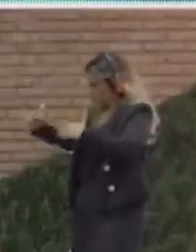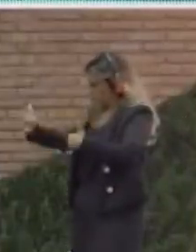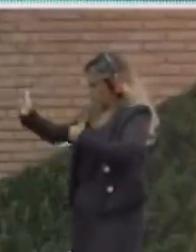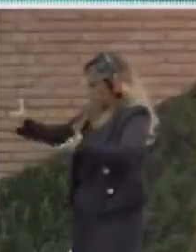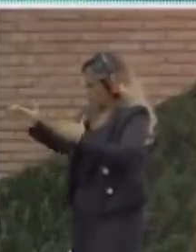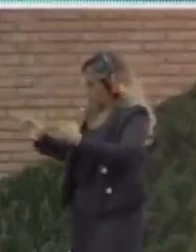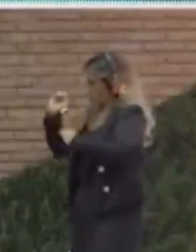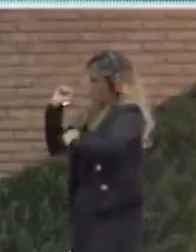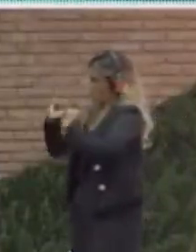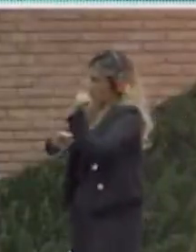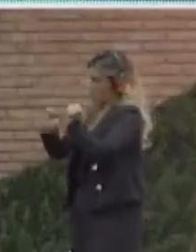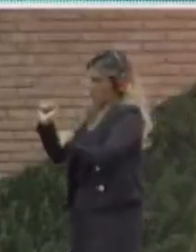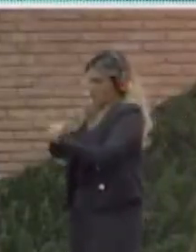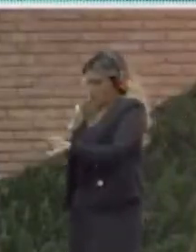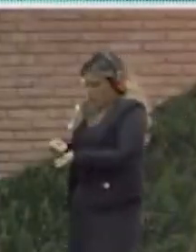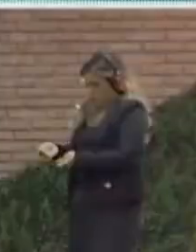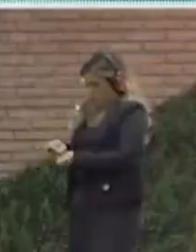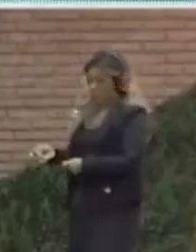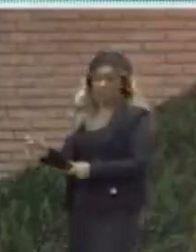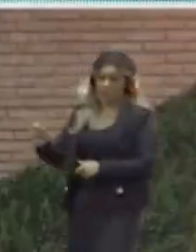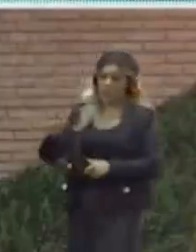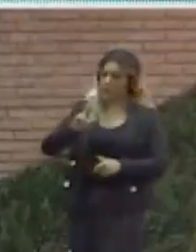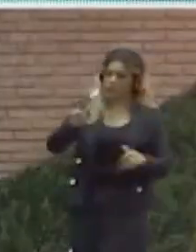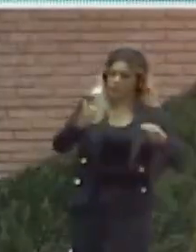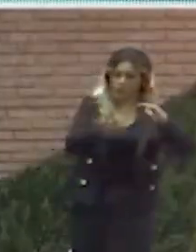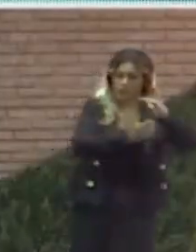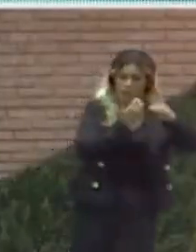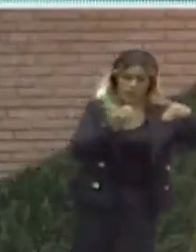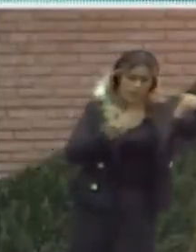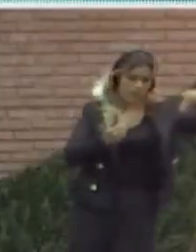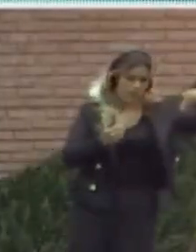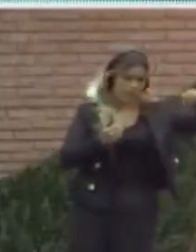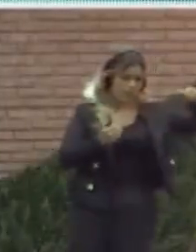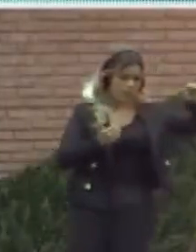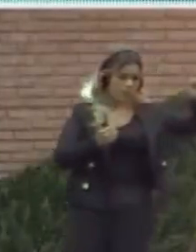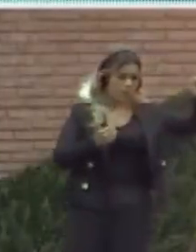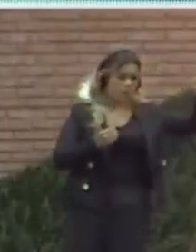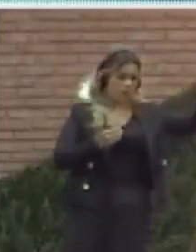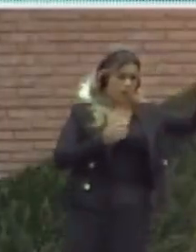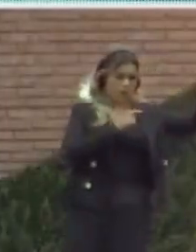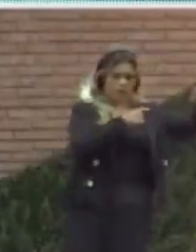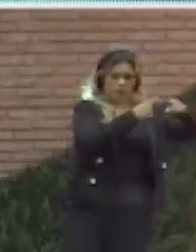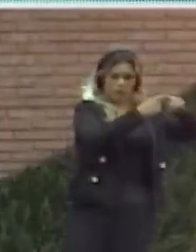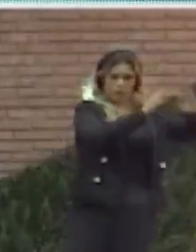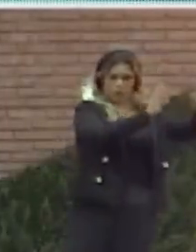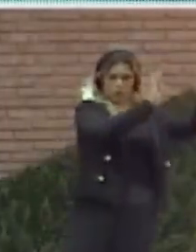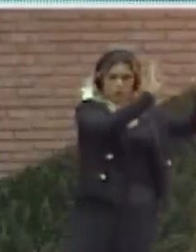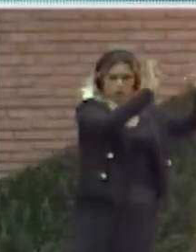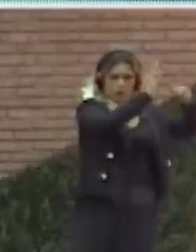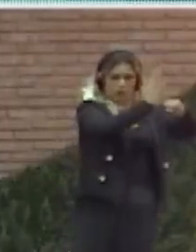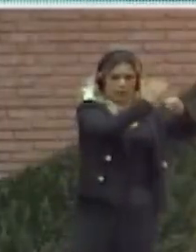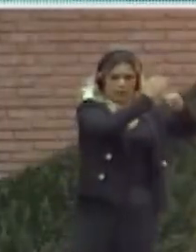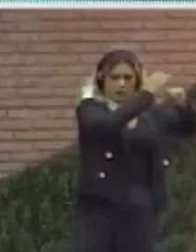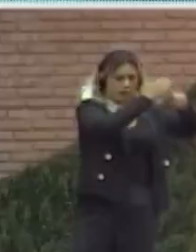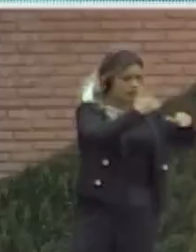não estou nem falando do que a Mace faz, não, que é construir e elevar as tecnologias